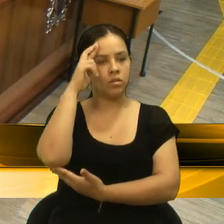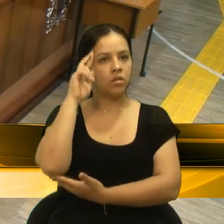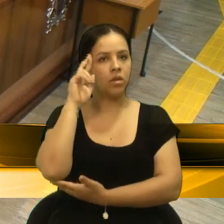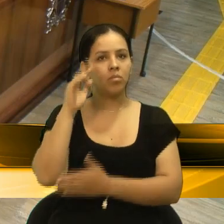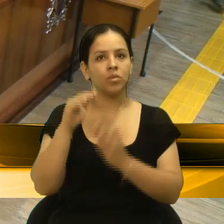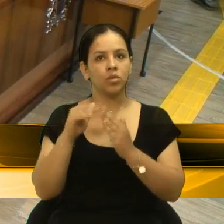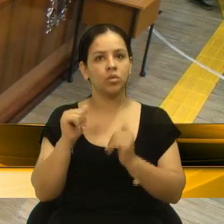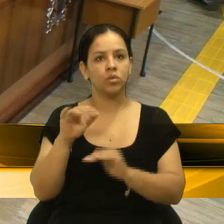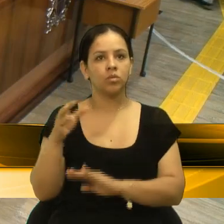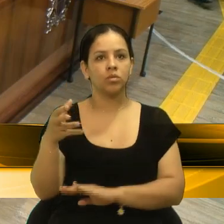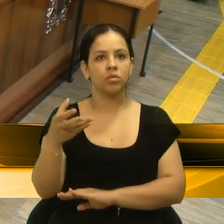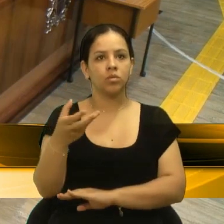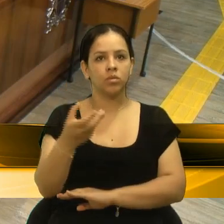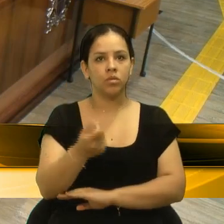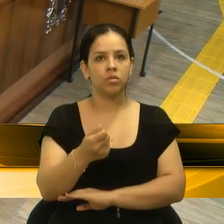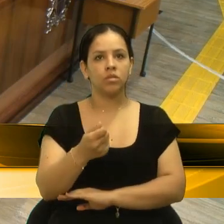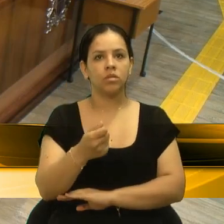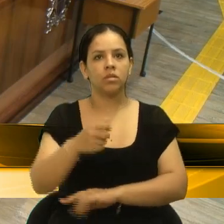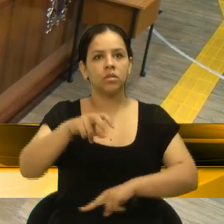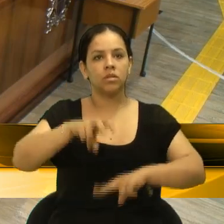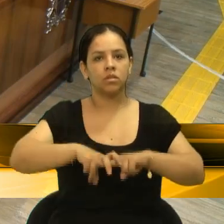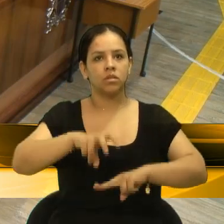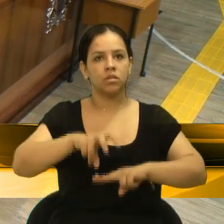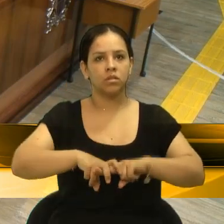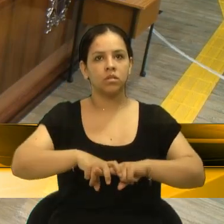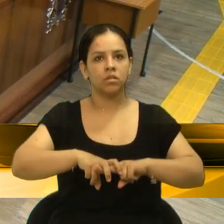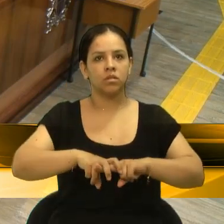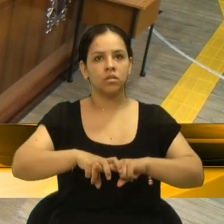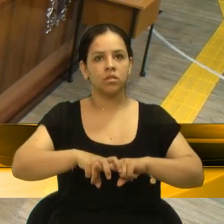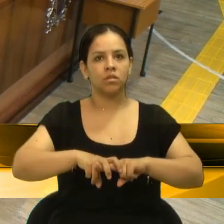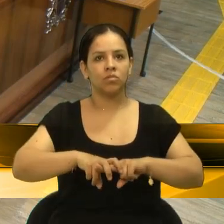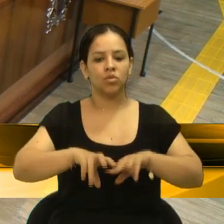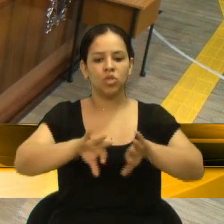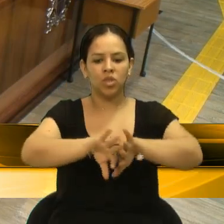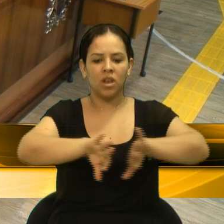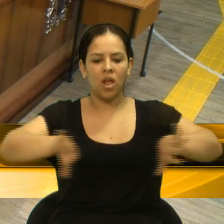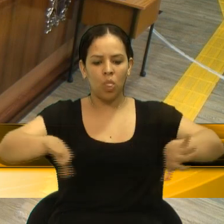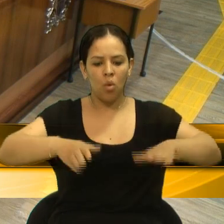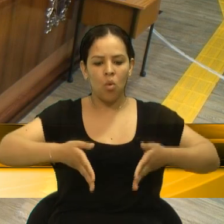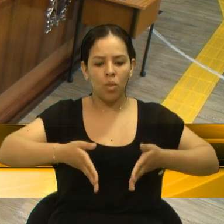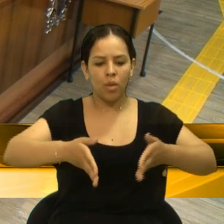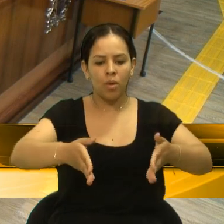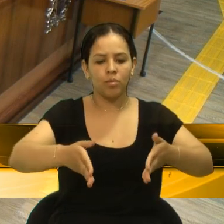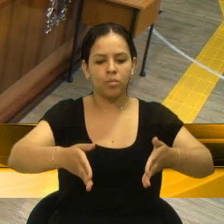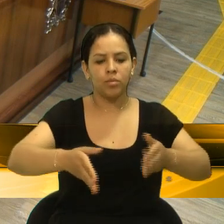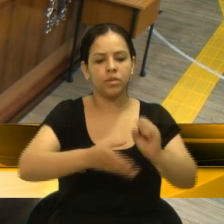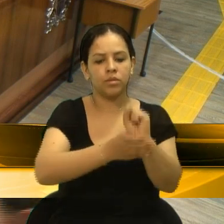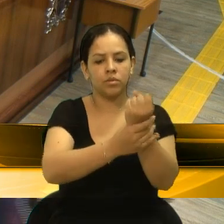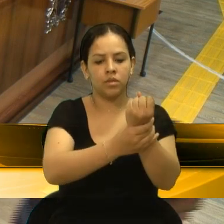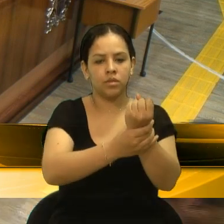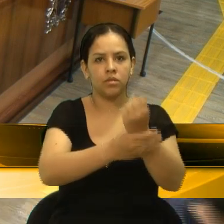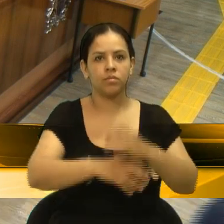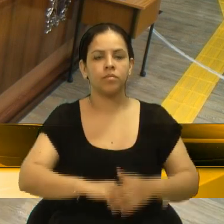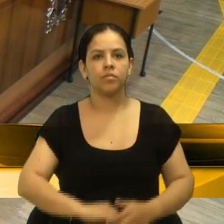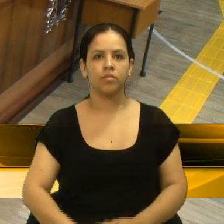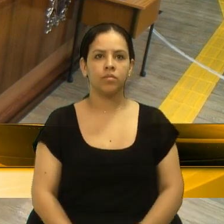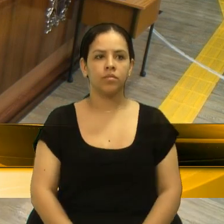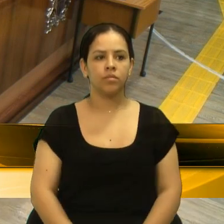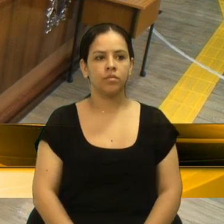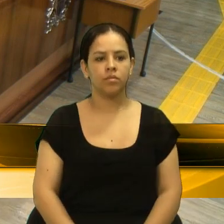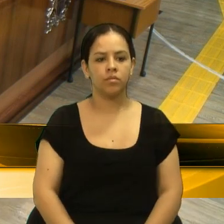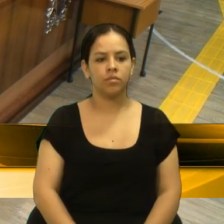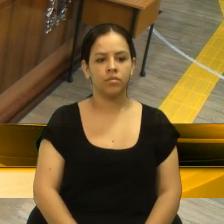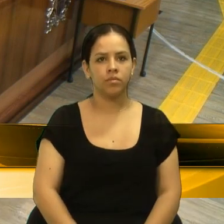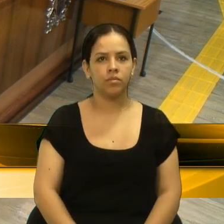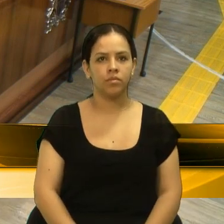puderem, que tiver lugar disponível, que sente até, é bom desobstruir os corredores para questões de segurança. Vamos procurar sentar